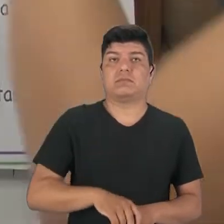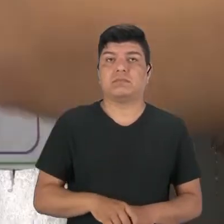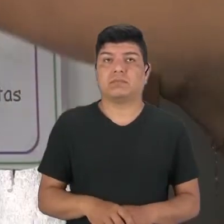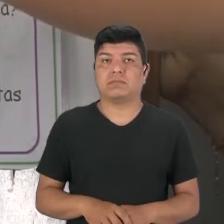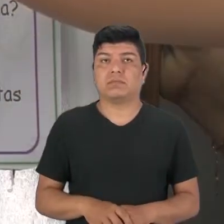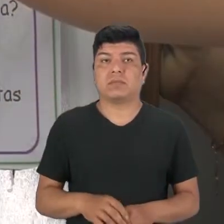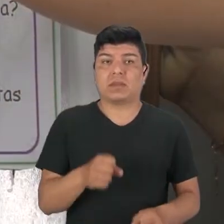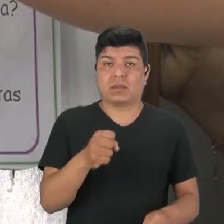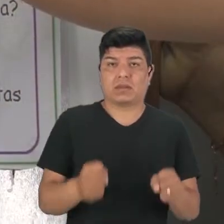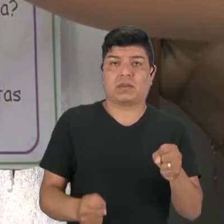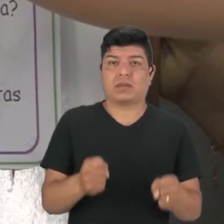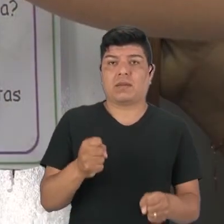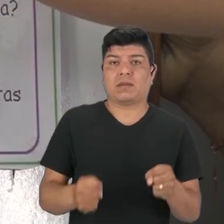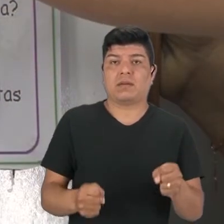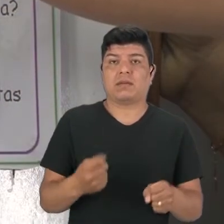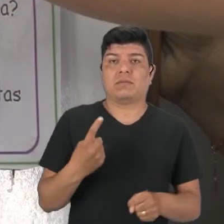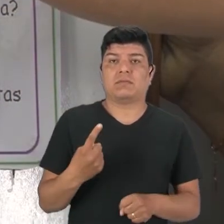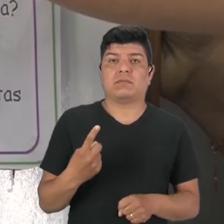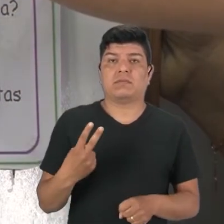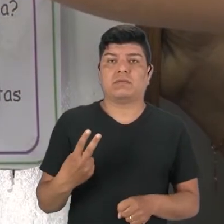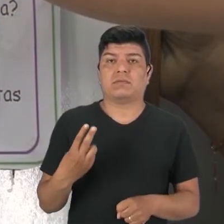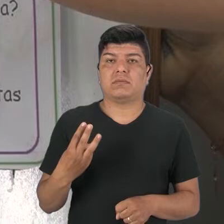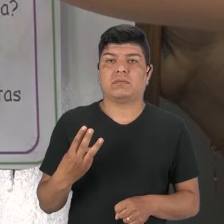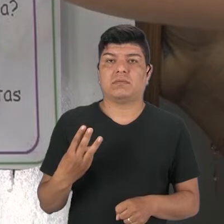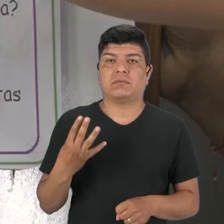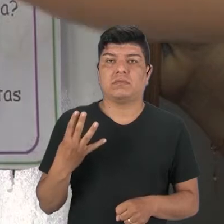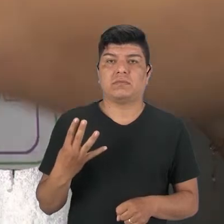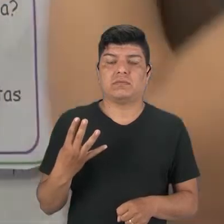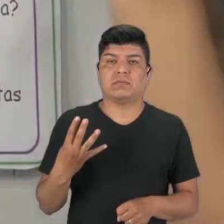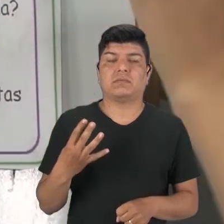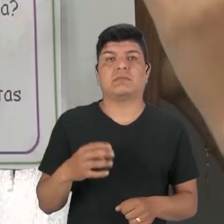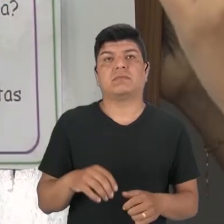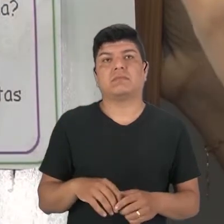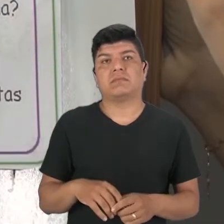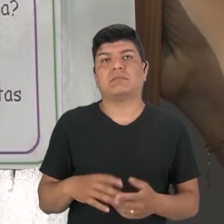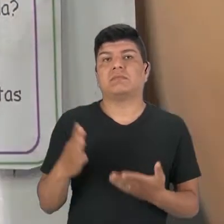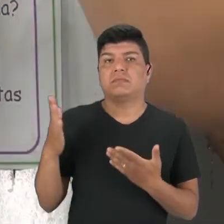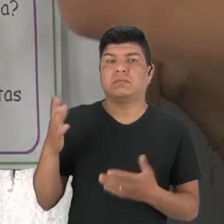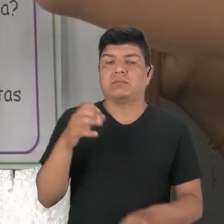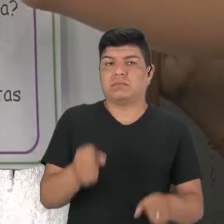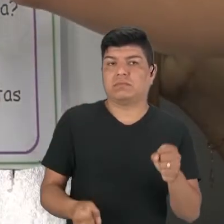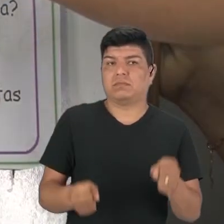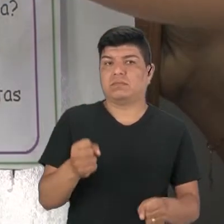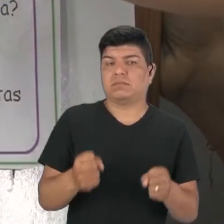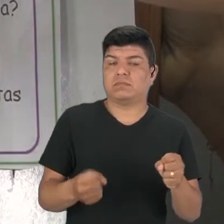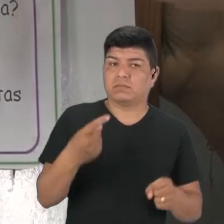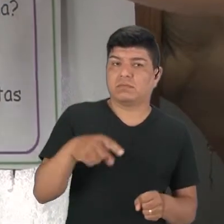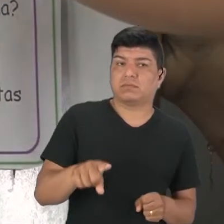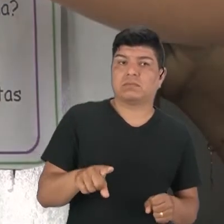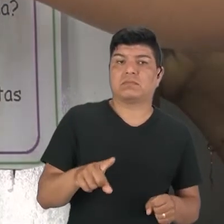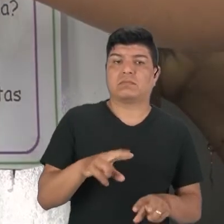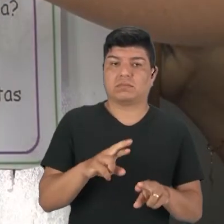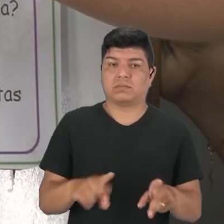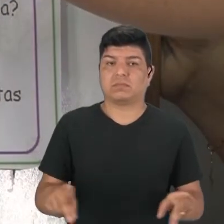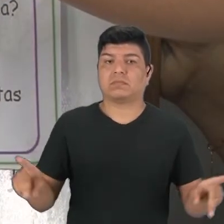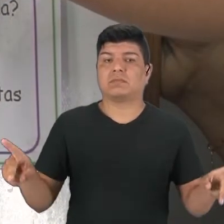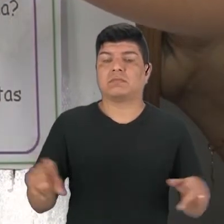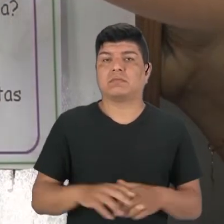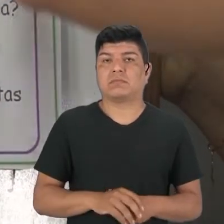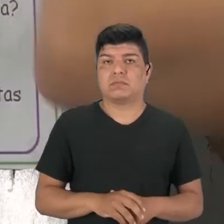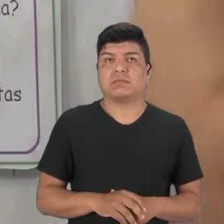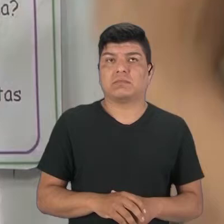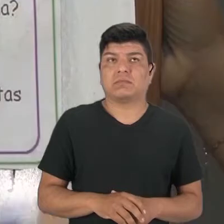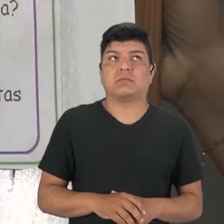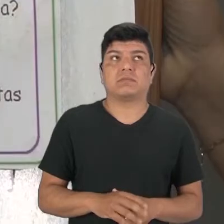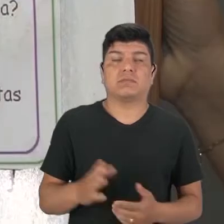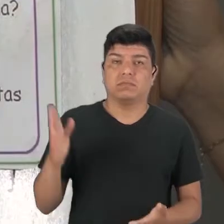E carro, eu conto 1, 2, 3, 4. Esses vão de carro. Então, já sei que a diferença é